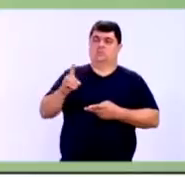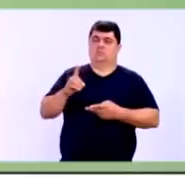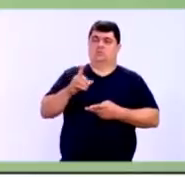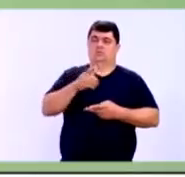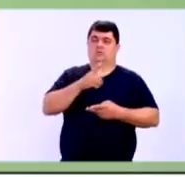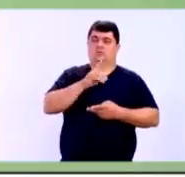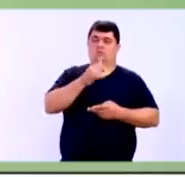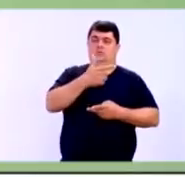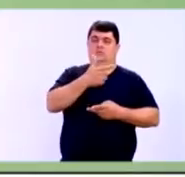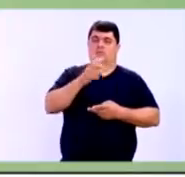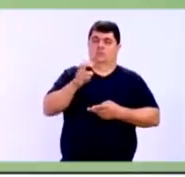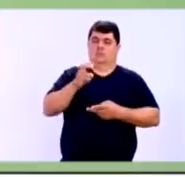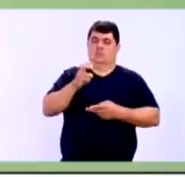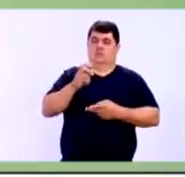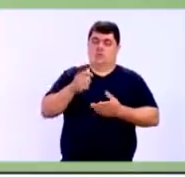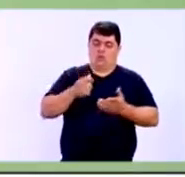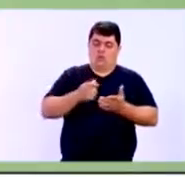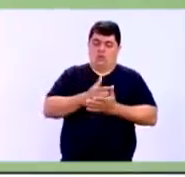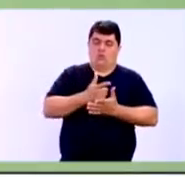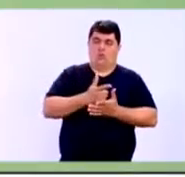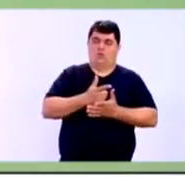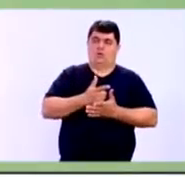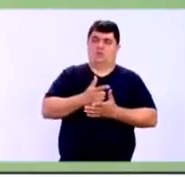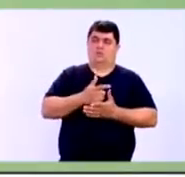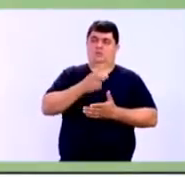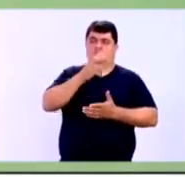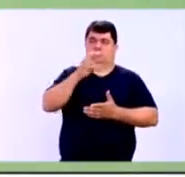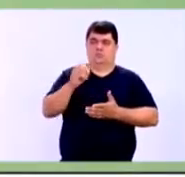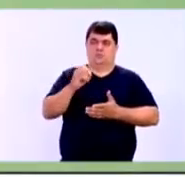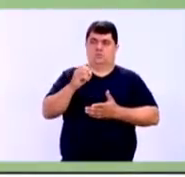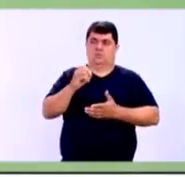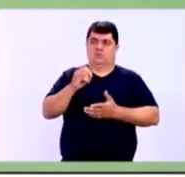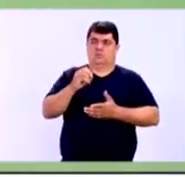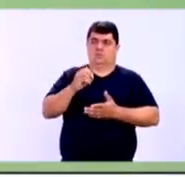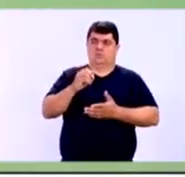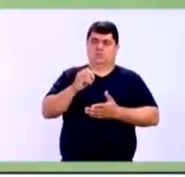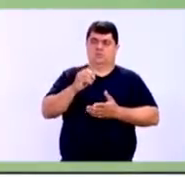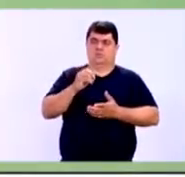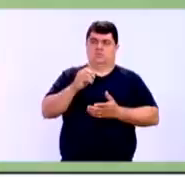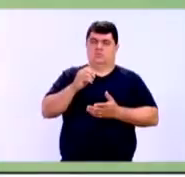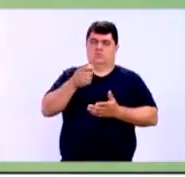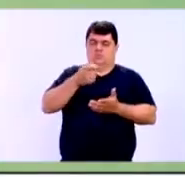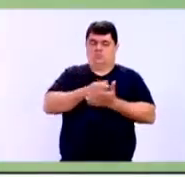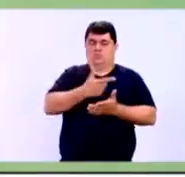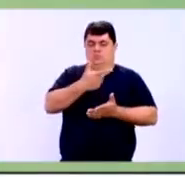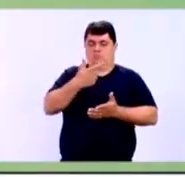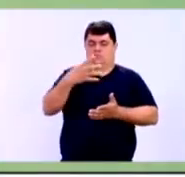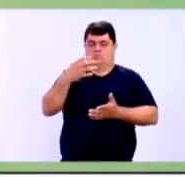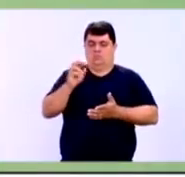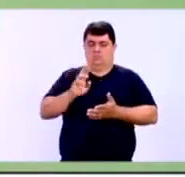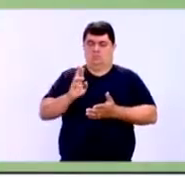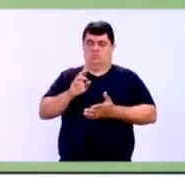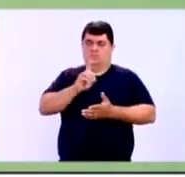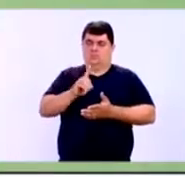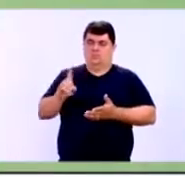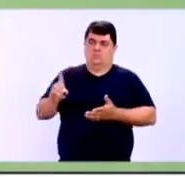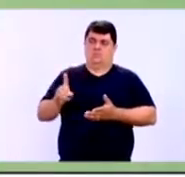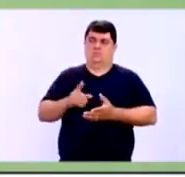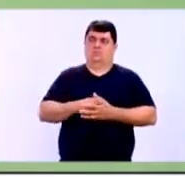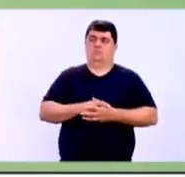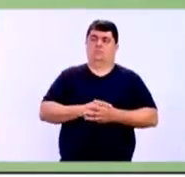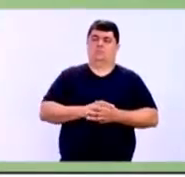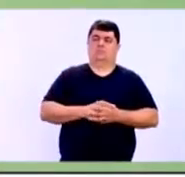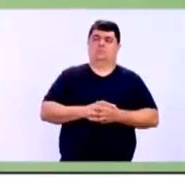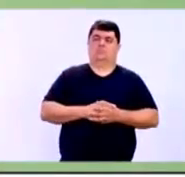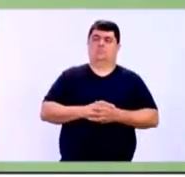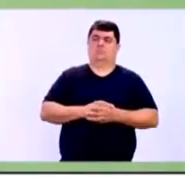25, compra de 50 unidades, R$240 cada uma.